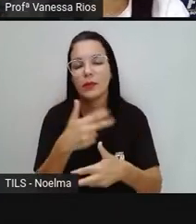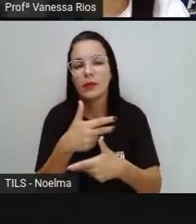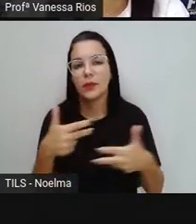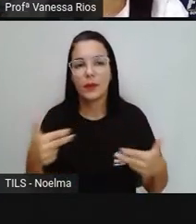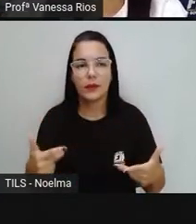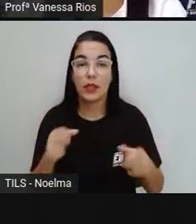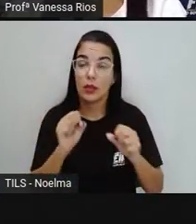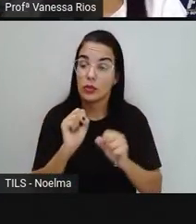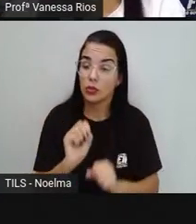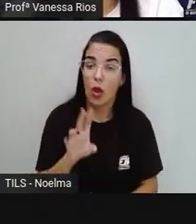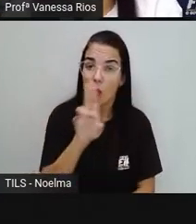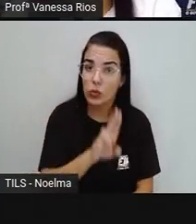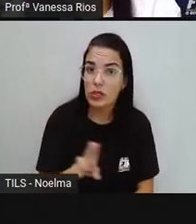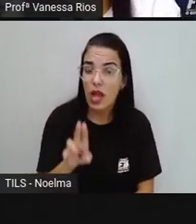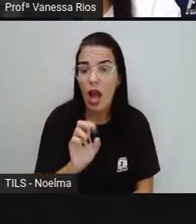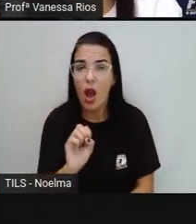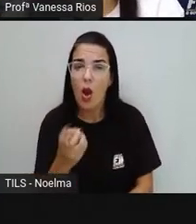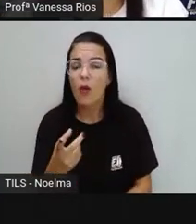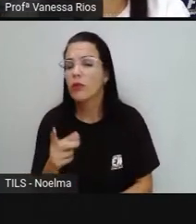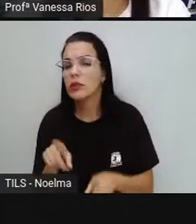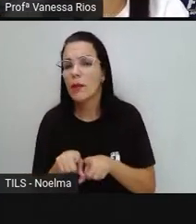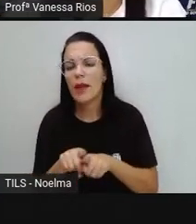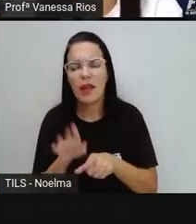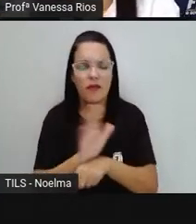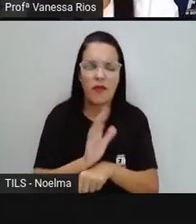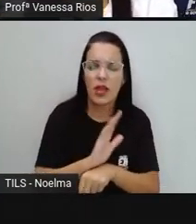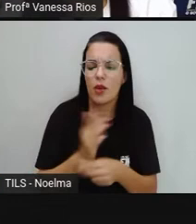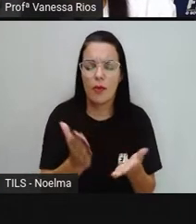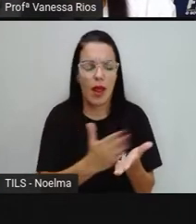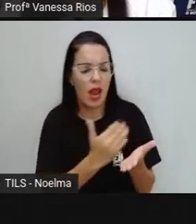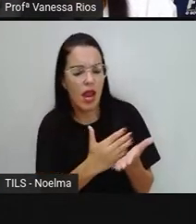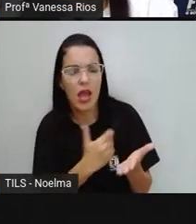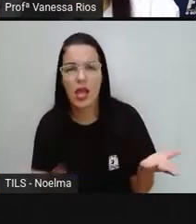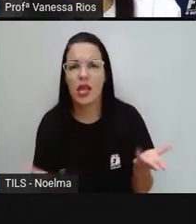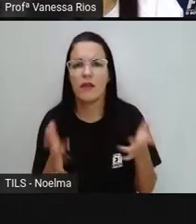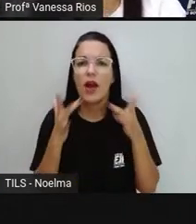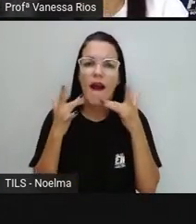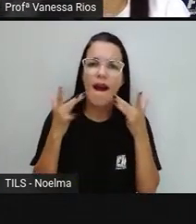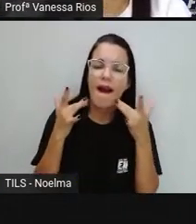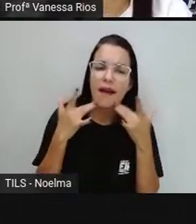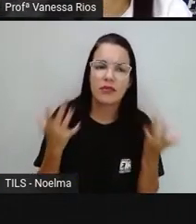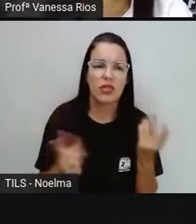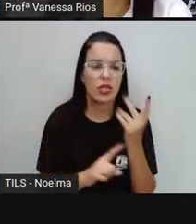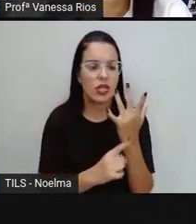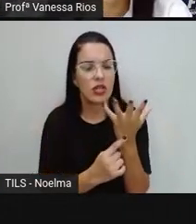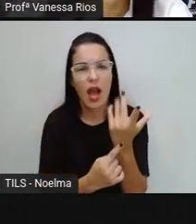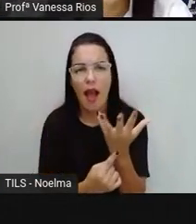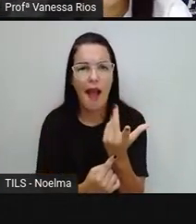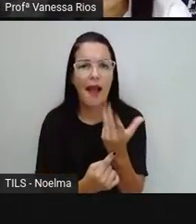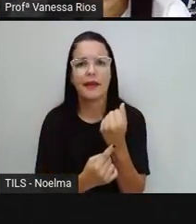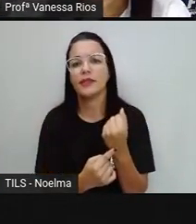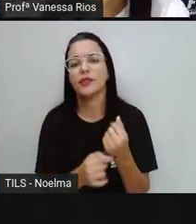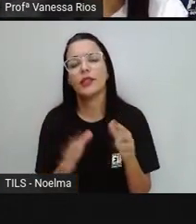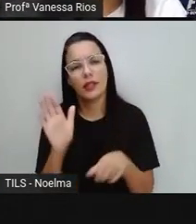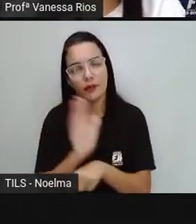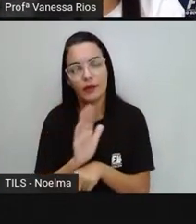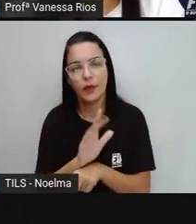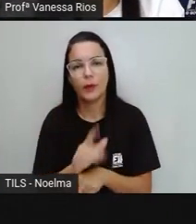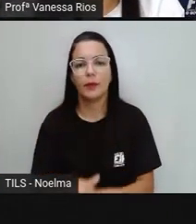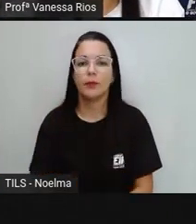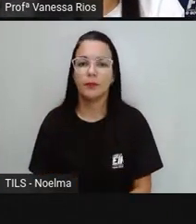Não só produtos, como também obras, né, livros, produções artísticas e também filmes.